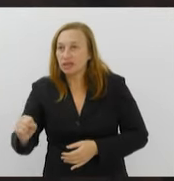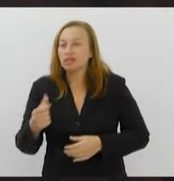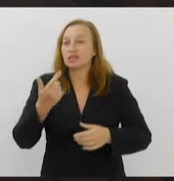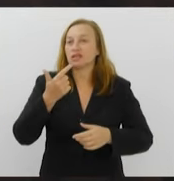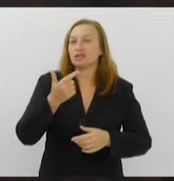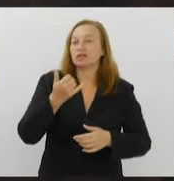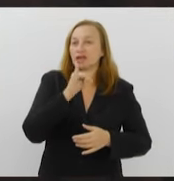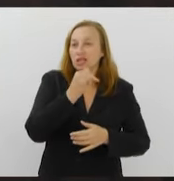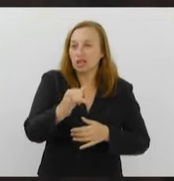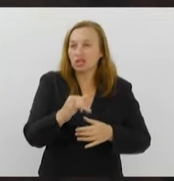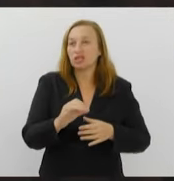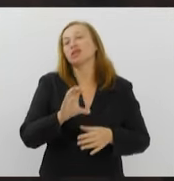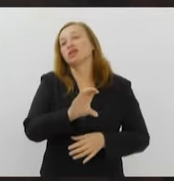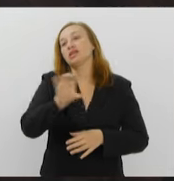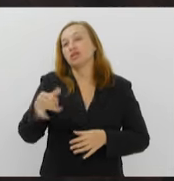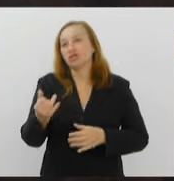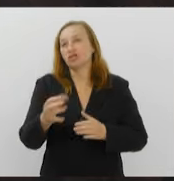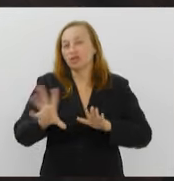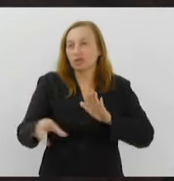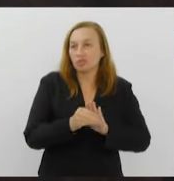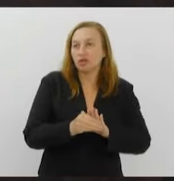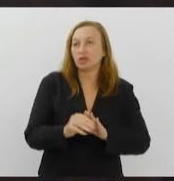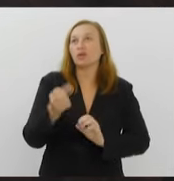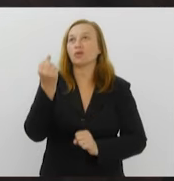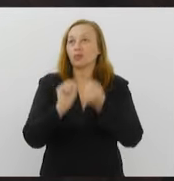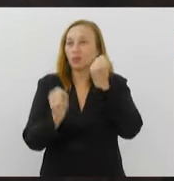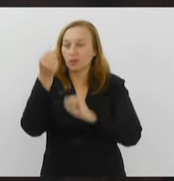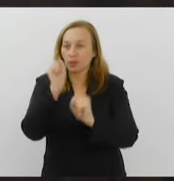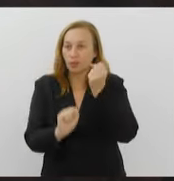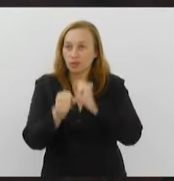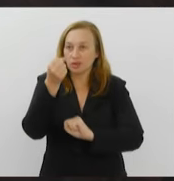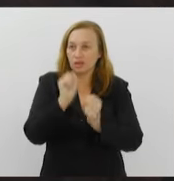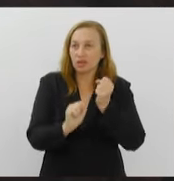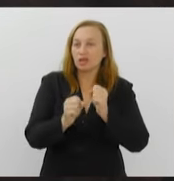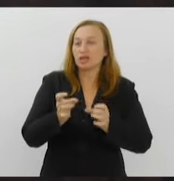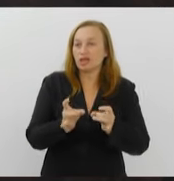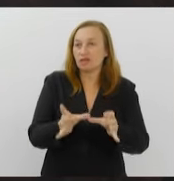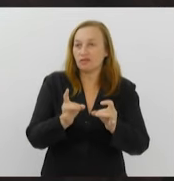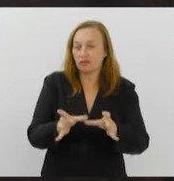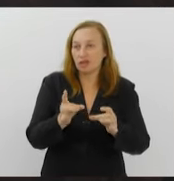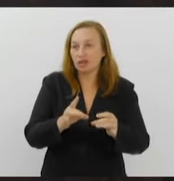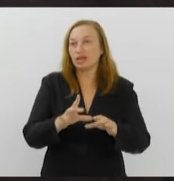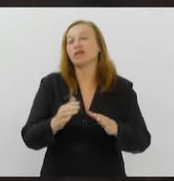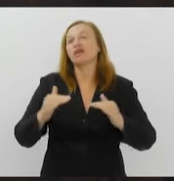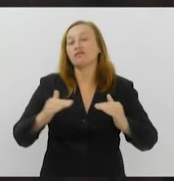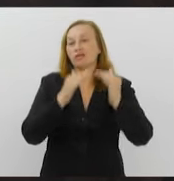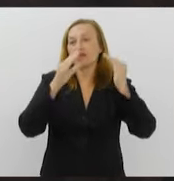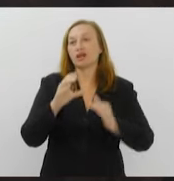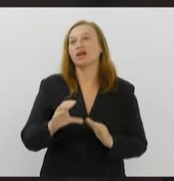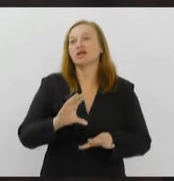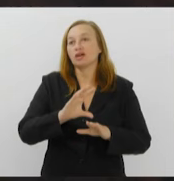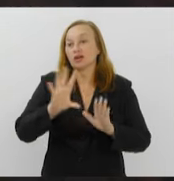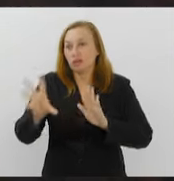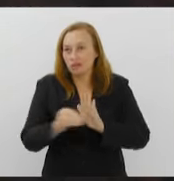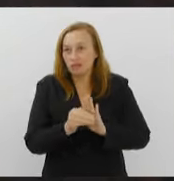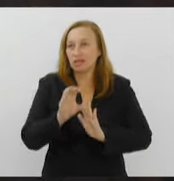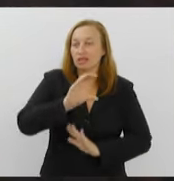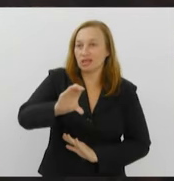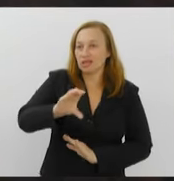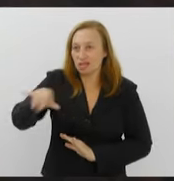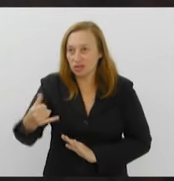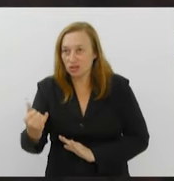da CCJ, Economia, Indústria e Comércio, favorável com as emendas da CCJ, Tributação, controle da arrecadação